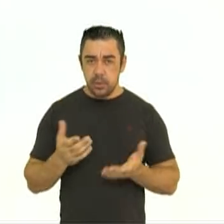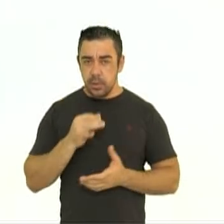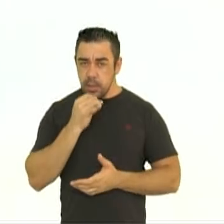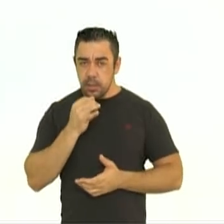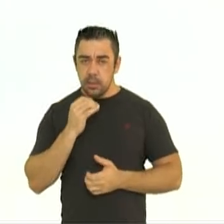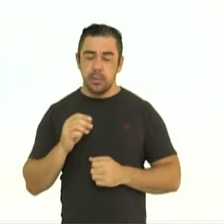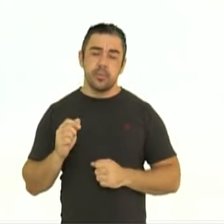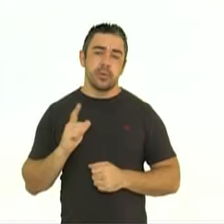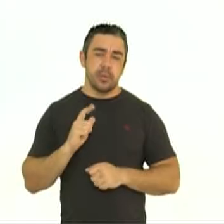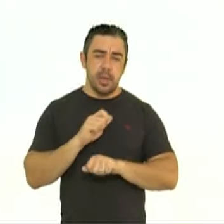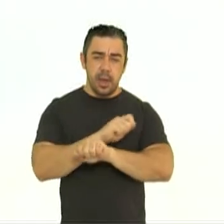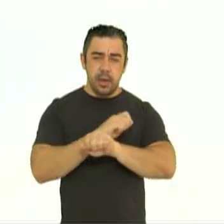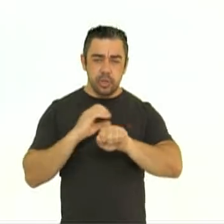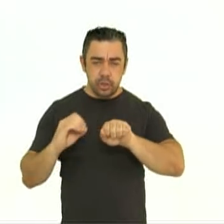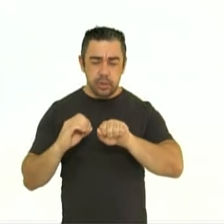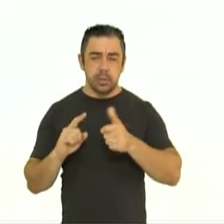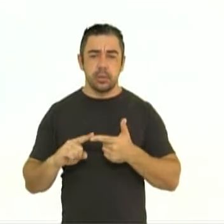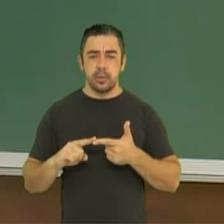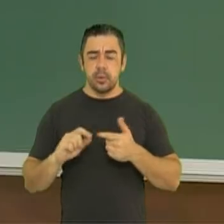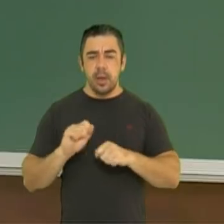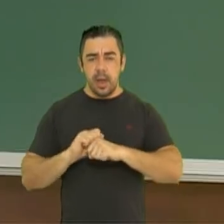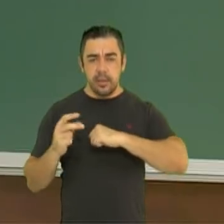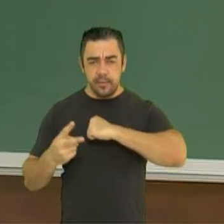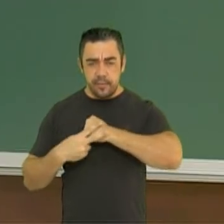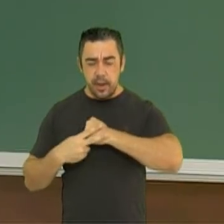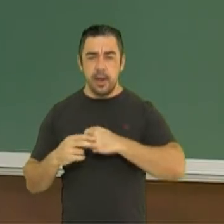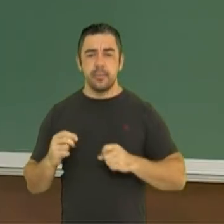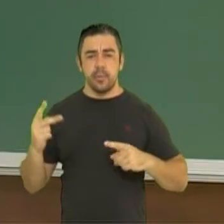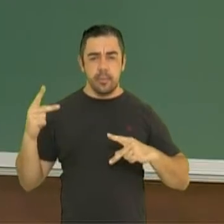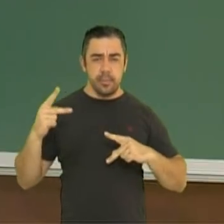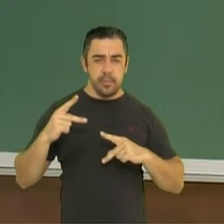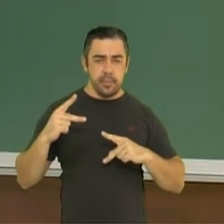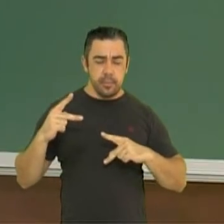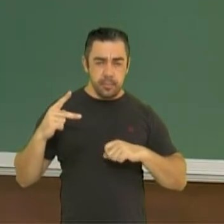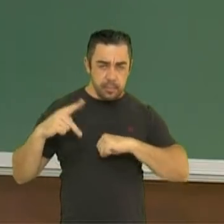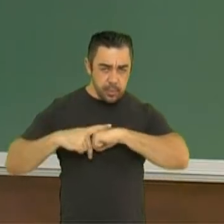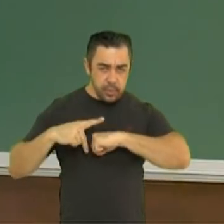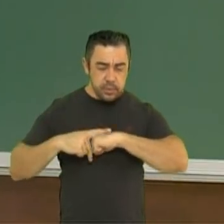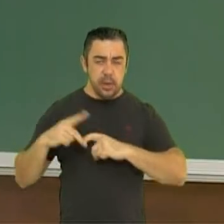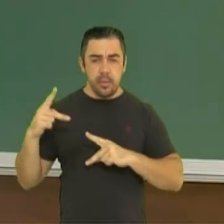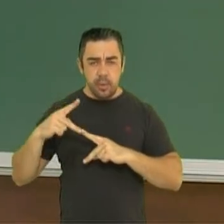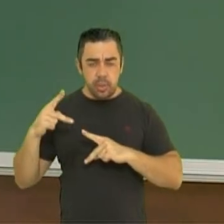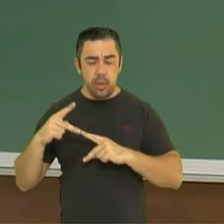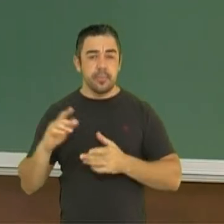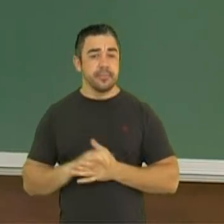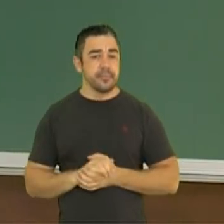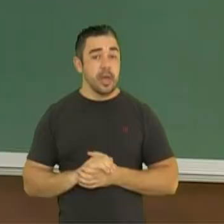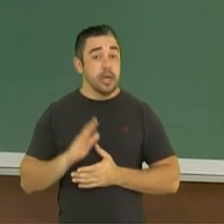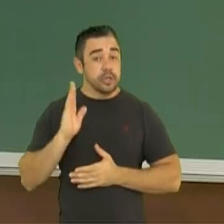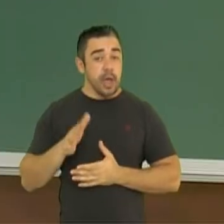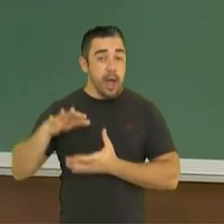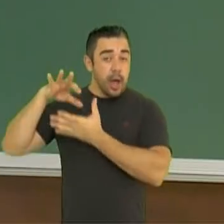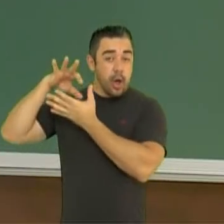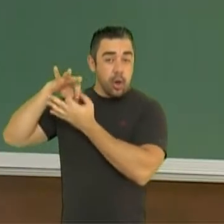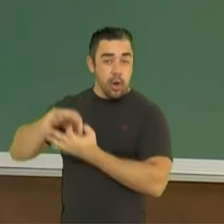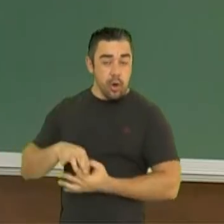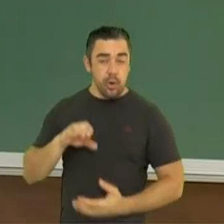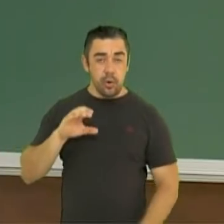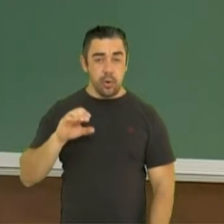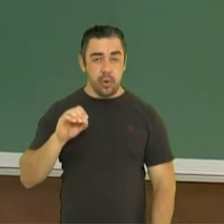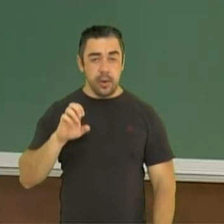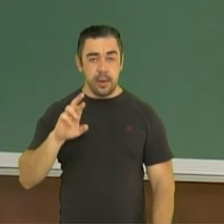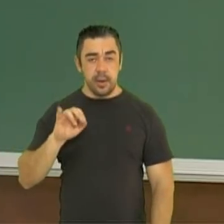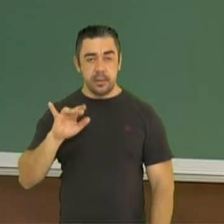os artigos, advérbios, pronomes, conjunções e preposições. Já a coerência é a